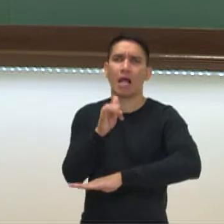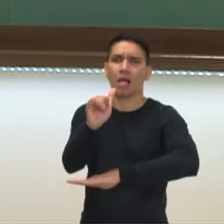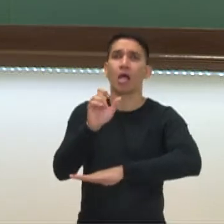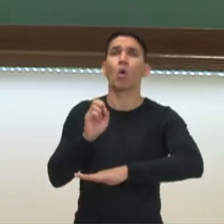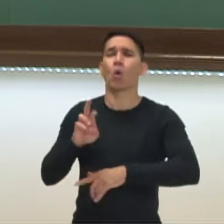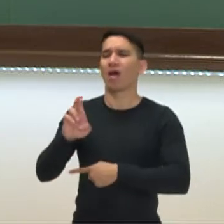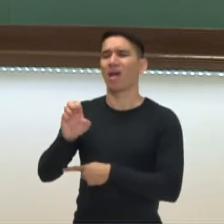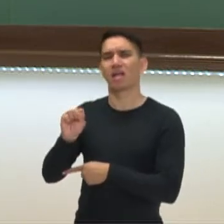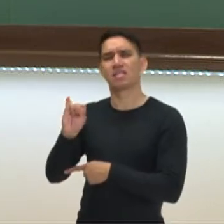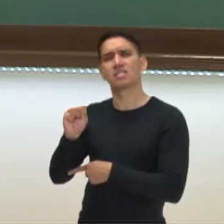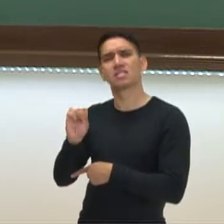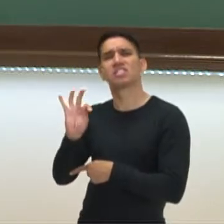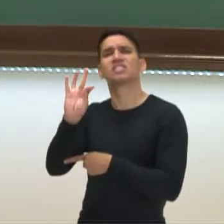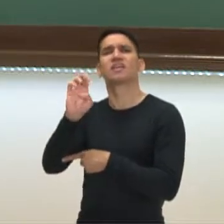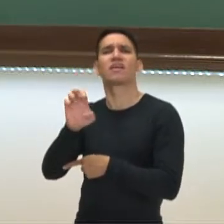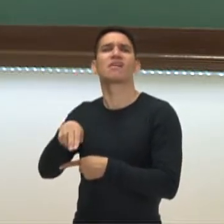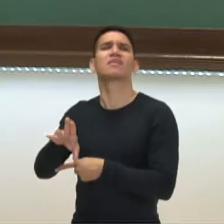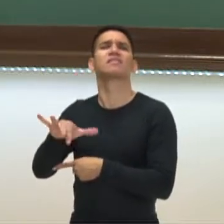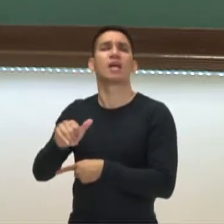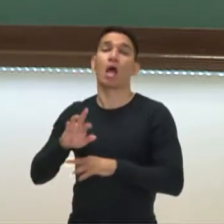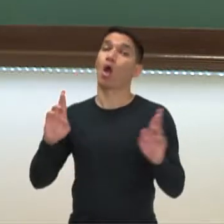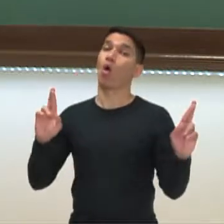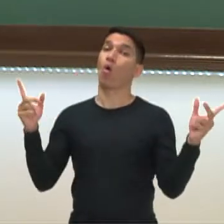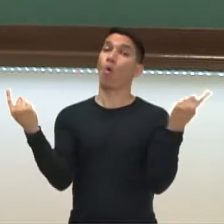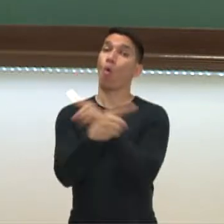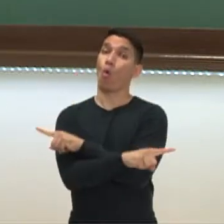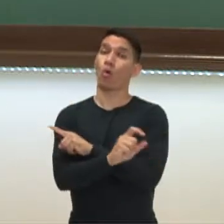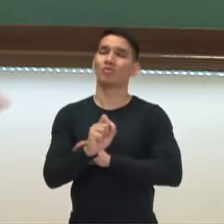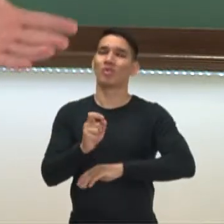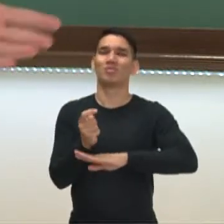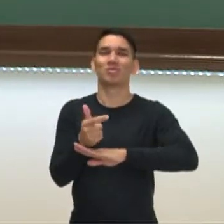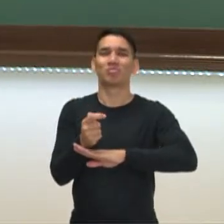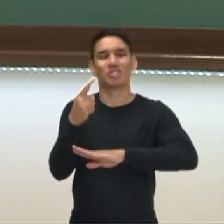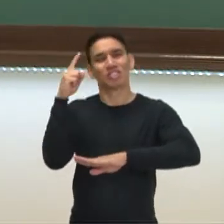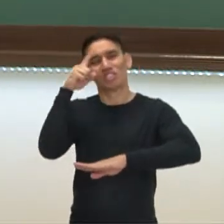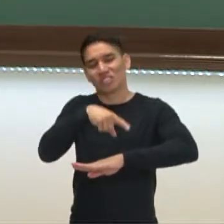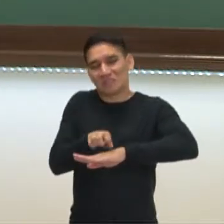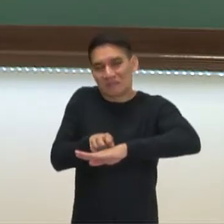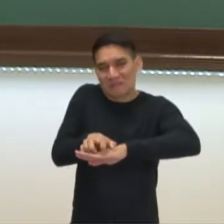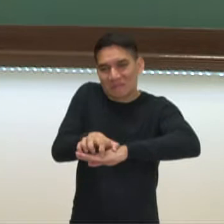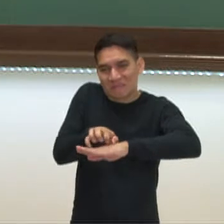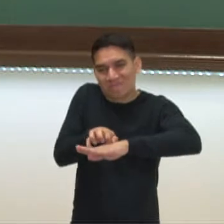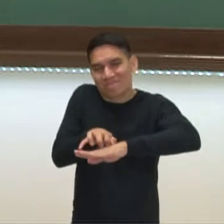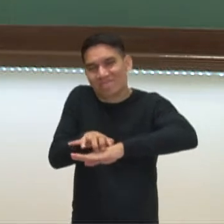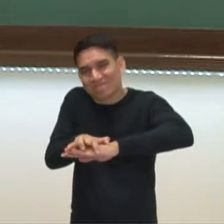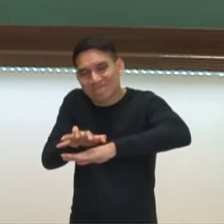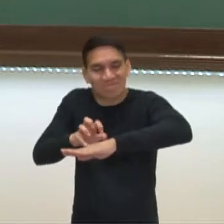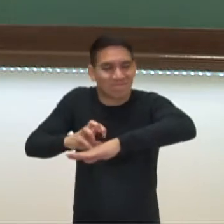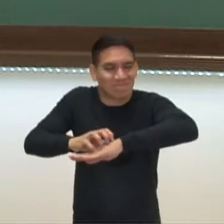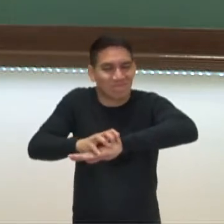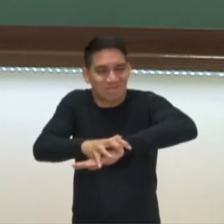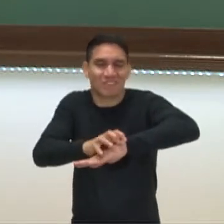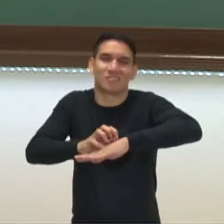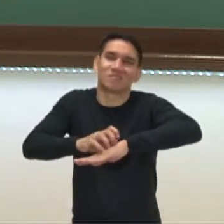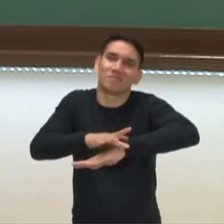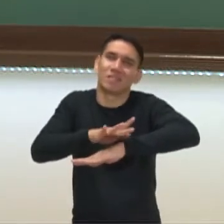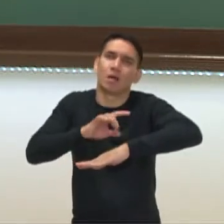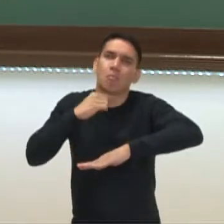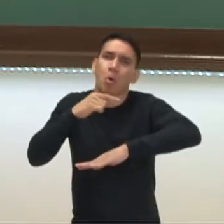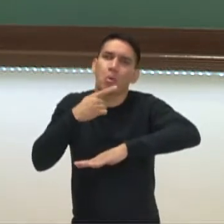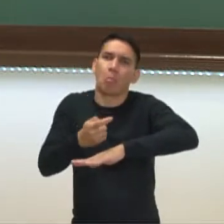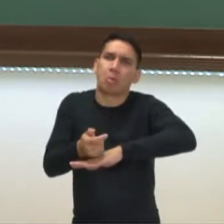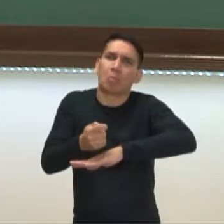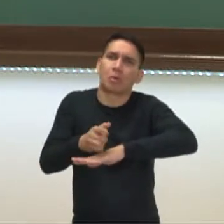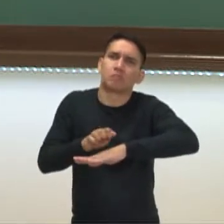é resistência elétrica? É o contrário, é ser difícil de acionar a corrente elétrica, resiste à passagem da